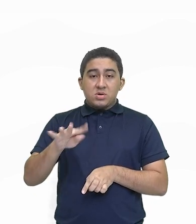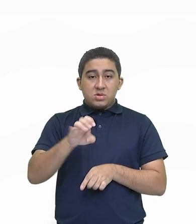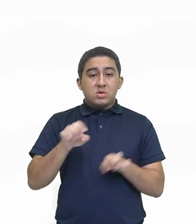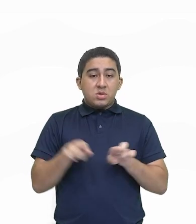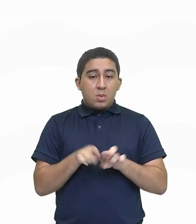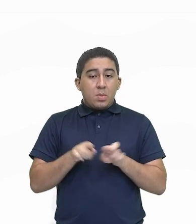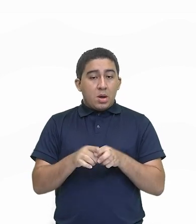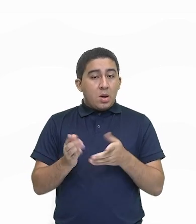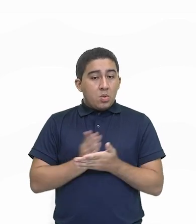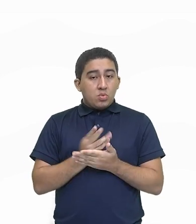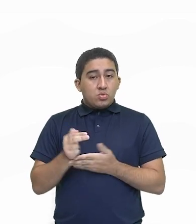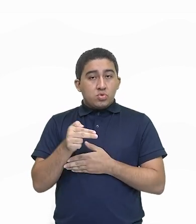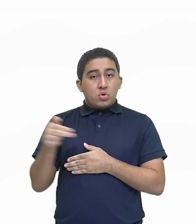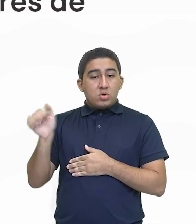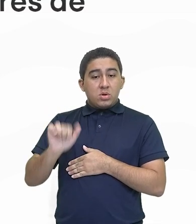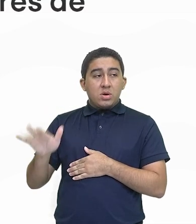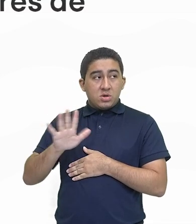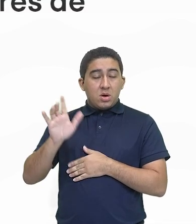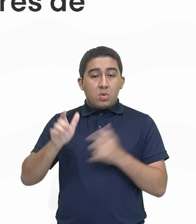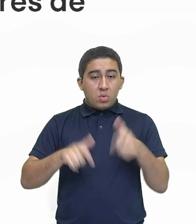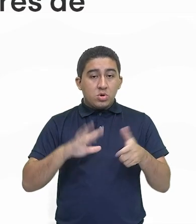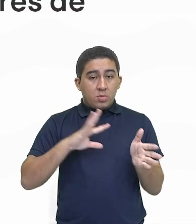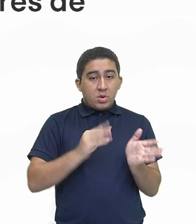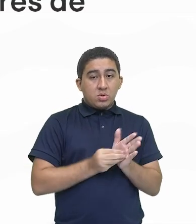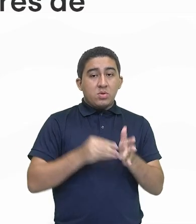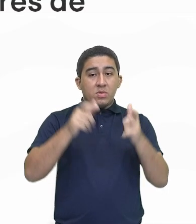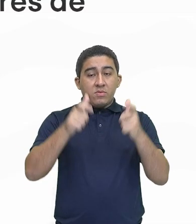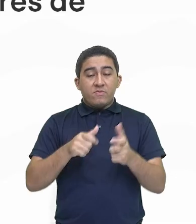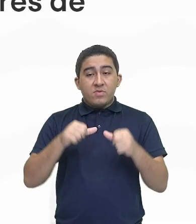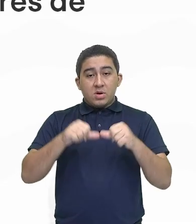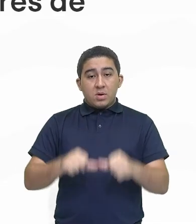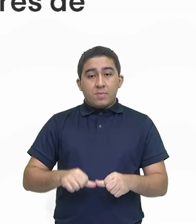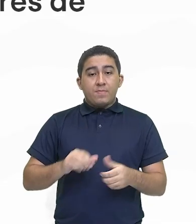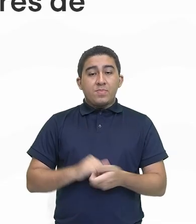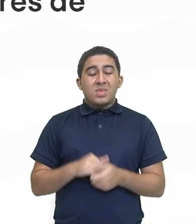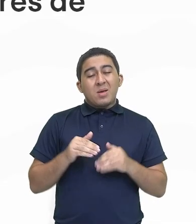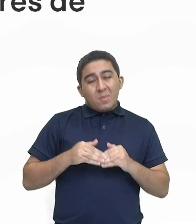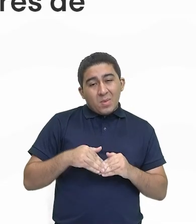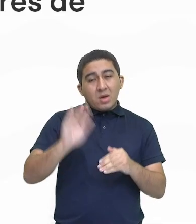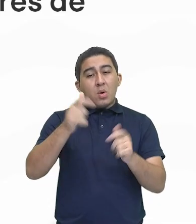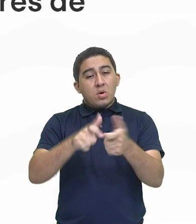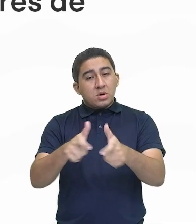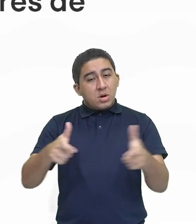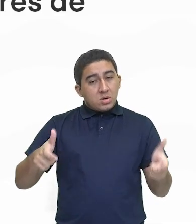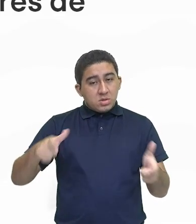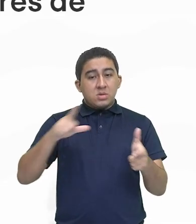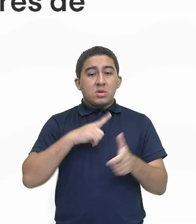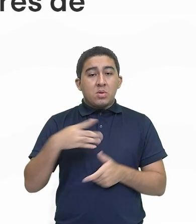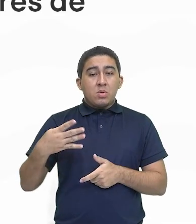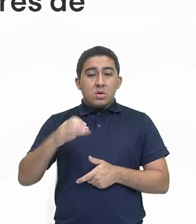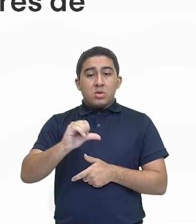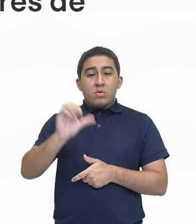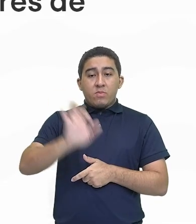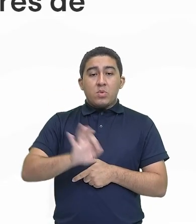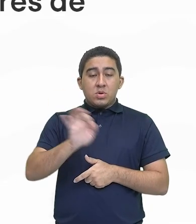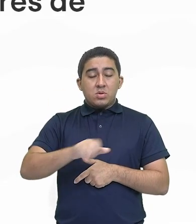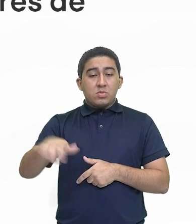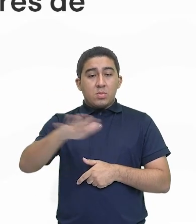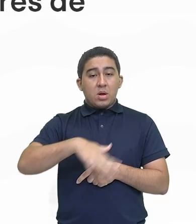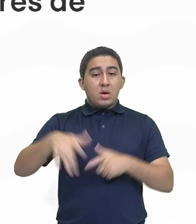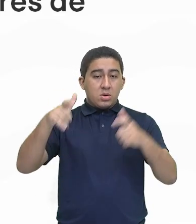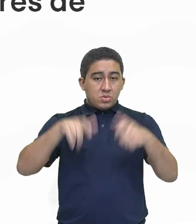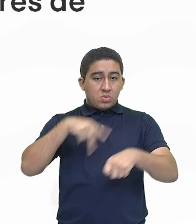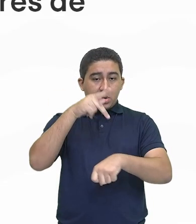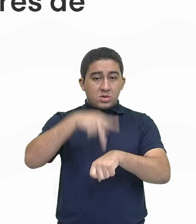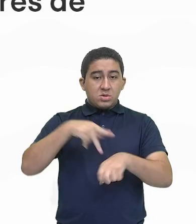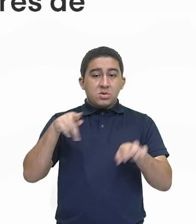nordeste, é onde a Amazônia se encontra. Ele é o maior bioma em extensão, ocupando cerca de 49% do território